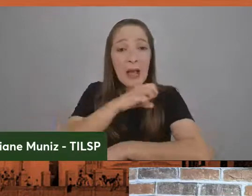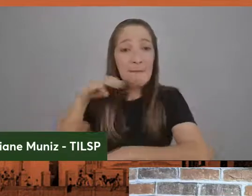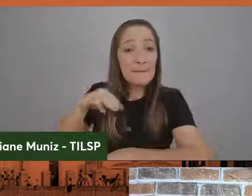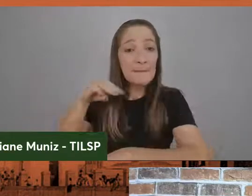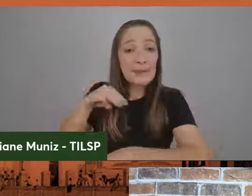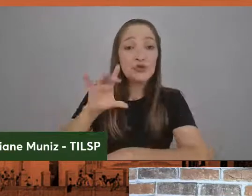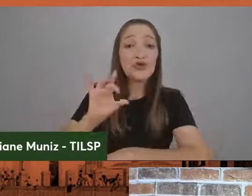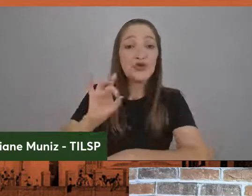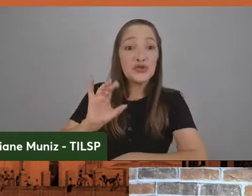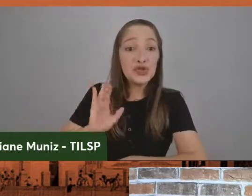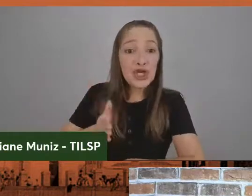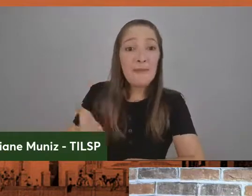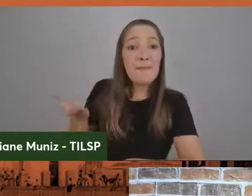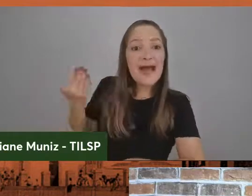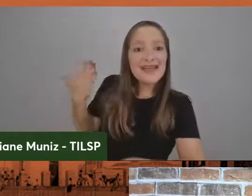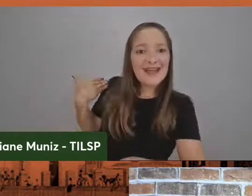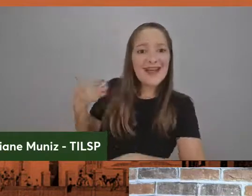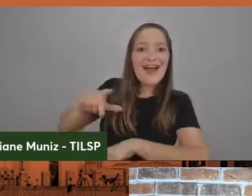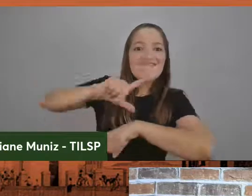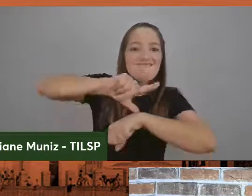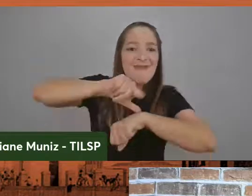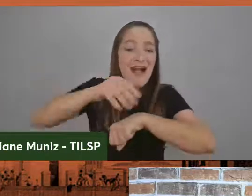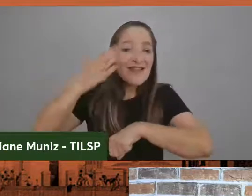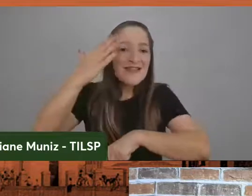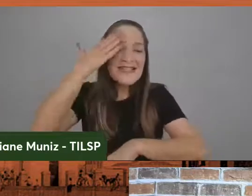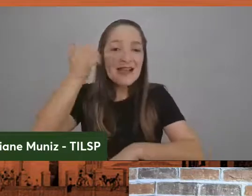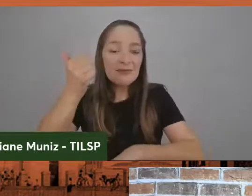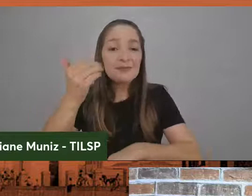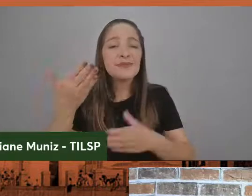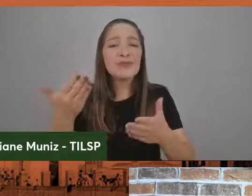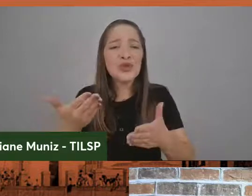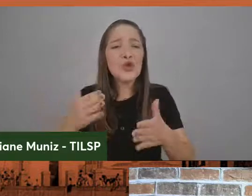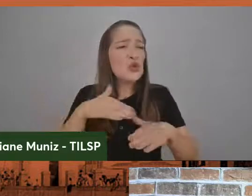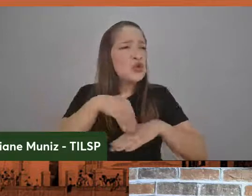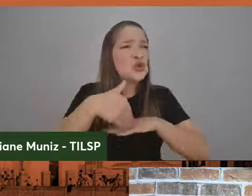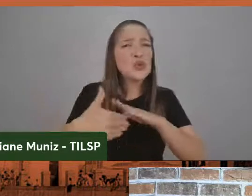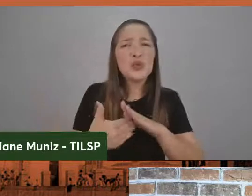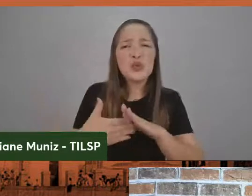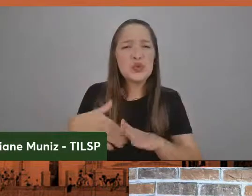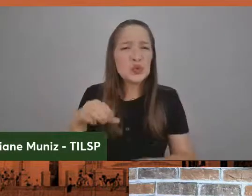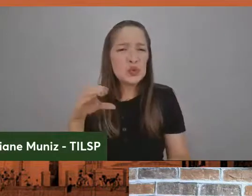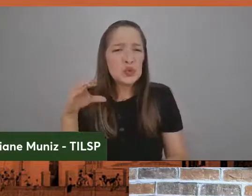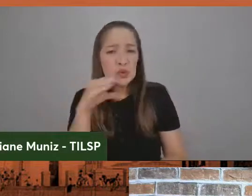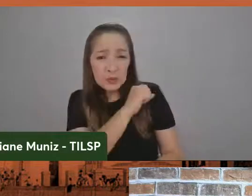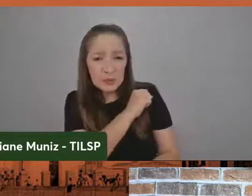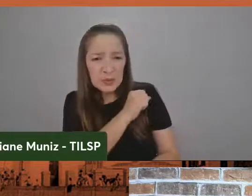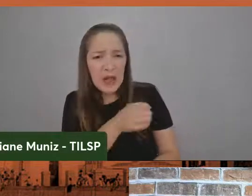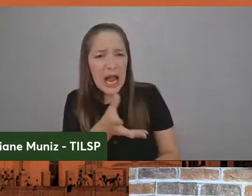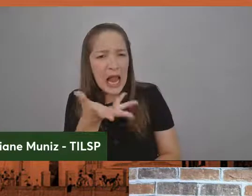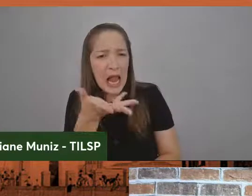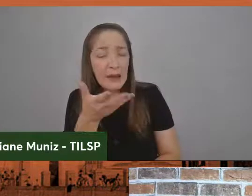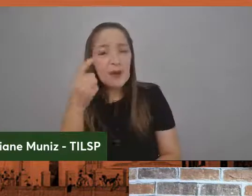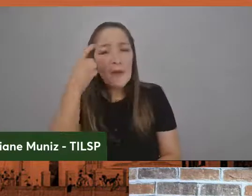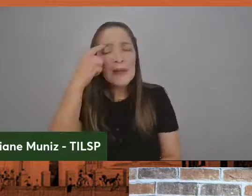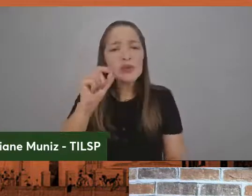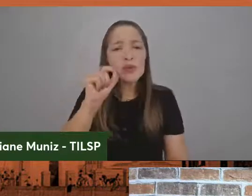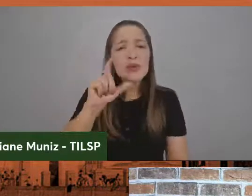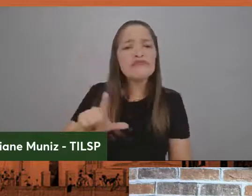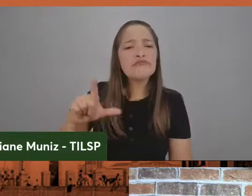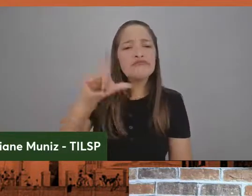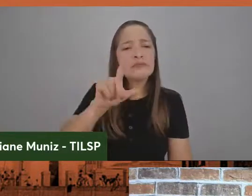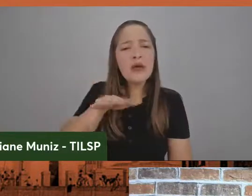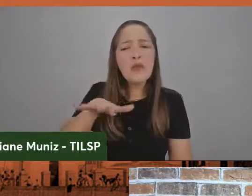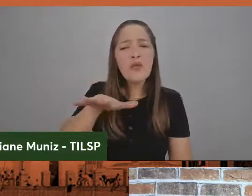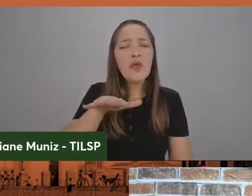para trás, é em segundos. E tudo sendo muito rápido, eu penso que a literatura, ela continua